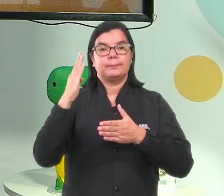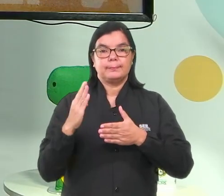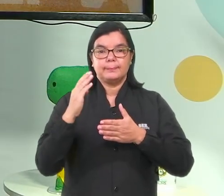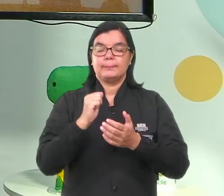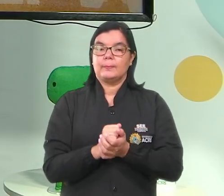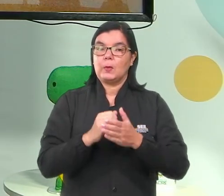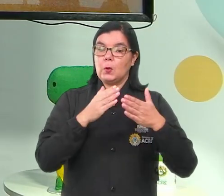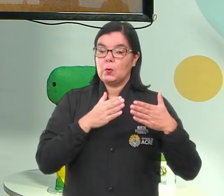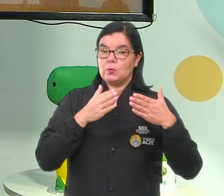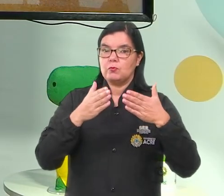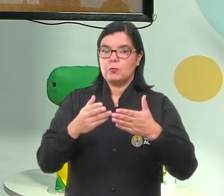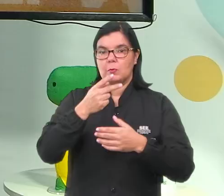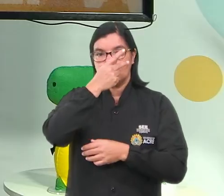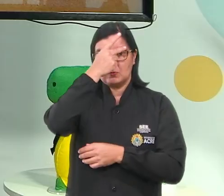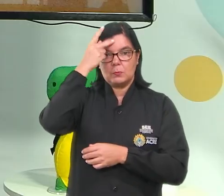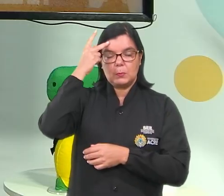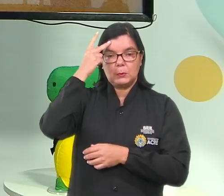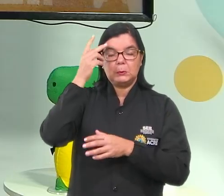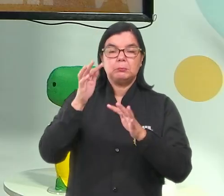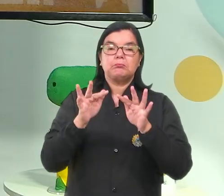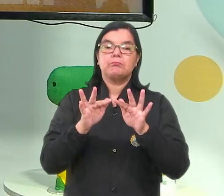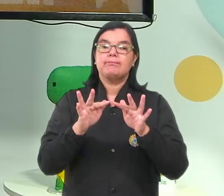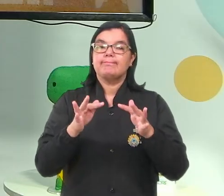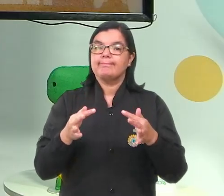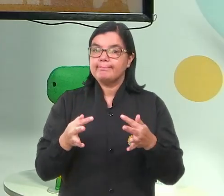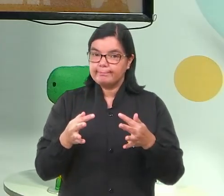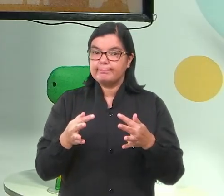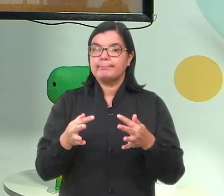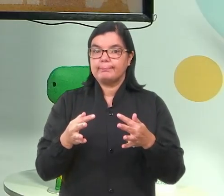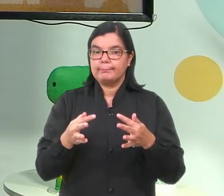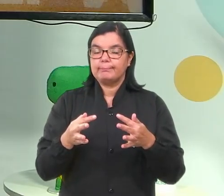quando chegaram, essas pessoas simplesmente elas foram